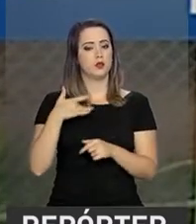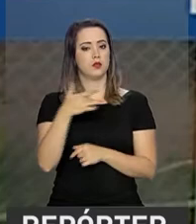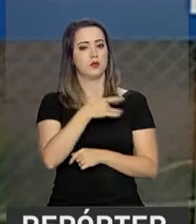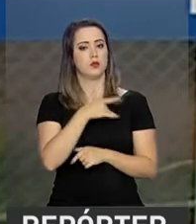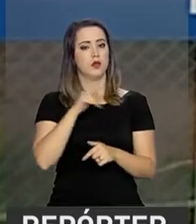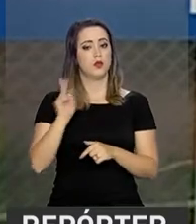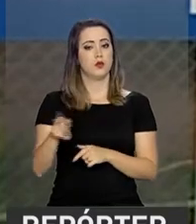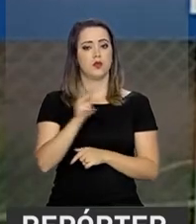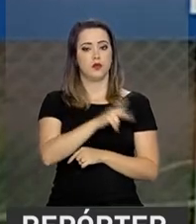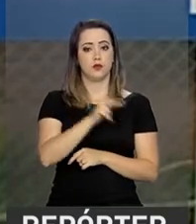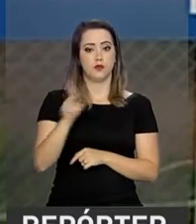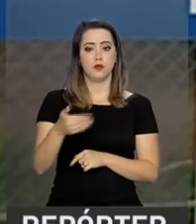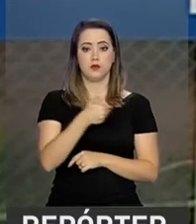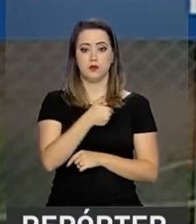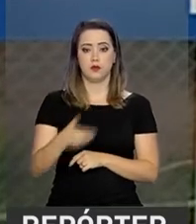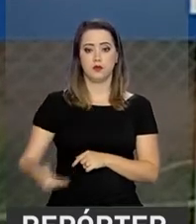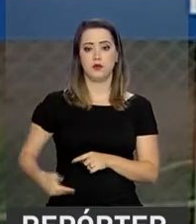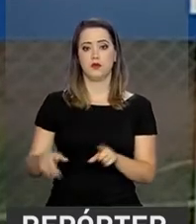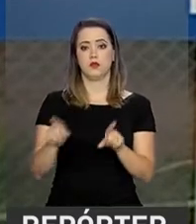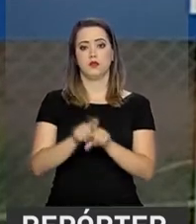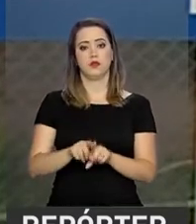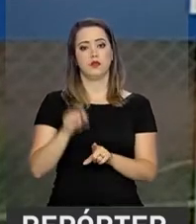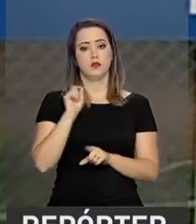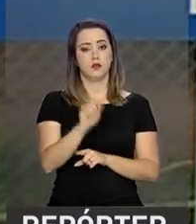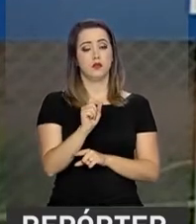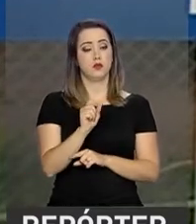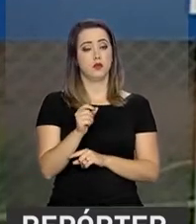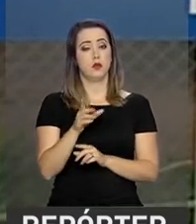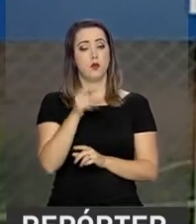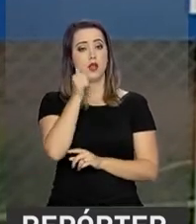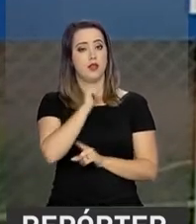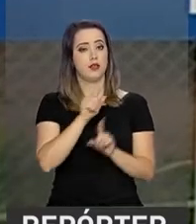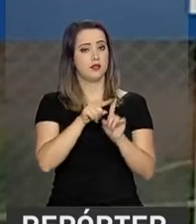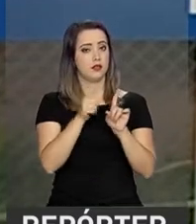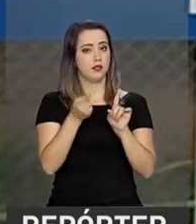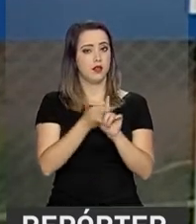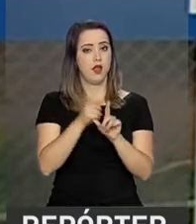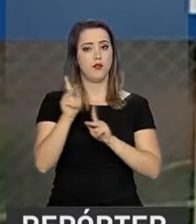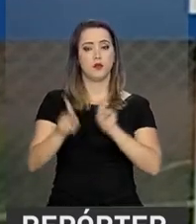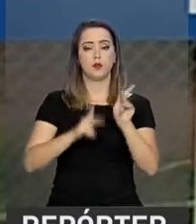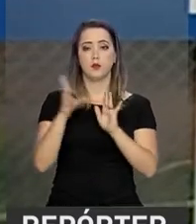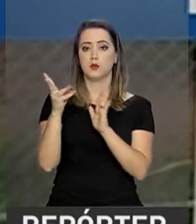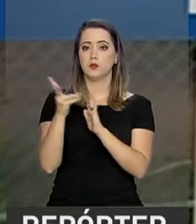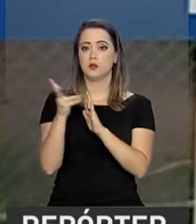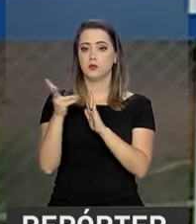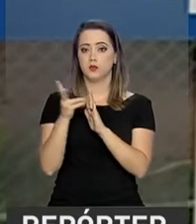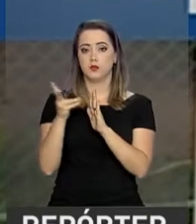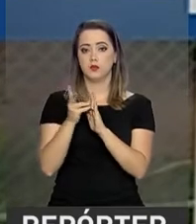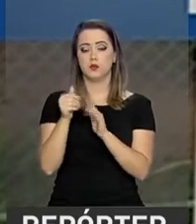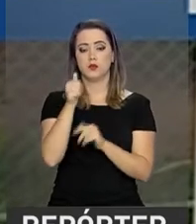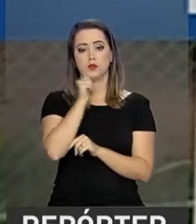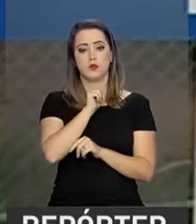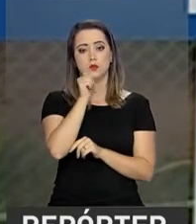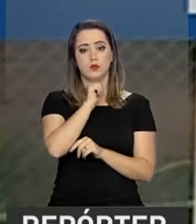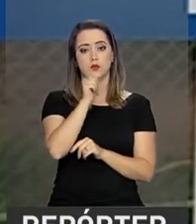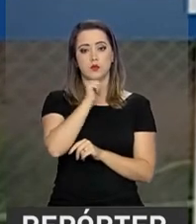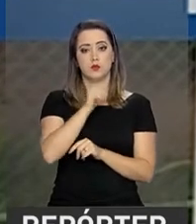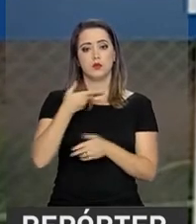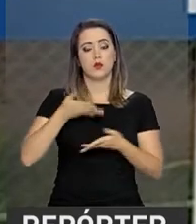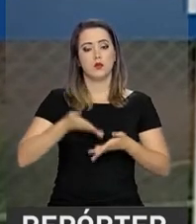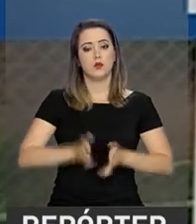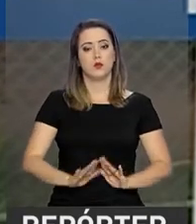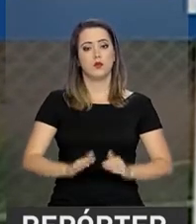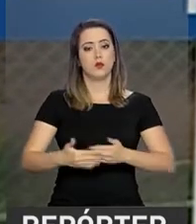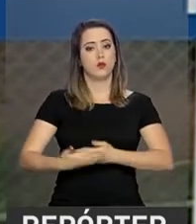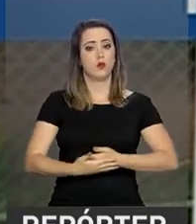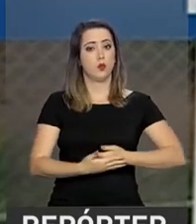das redes pública e privada, gestantes, povos indígenas, mulheres que realizaram